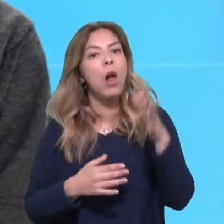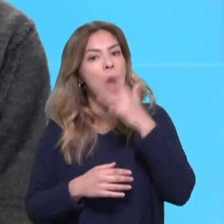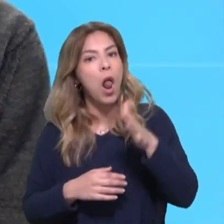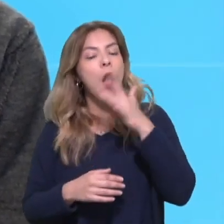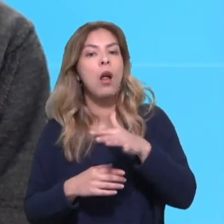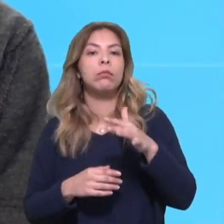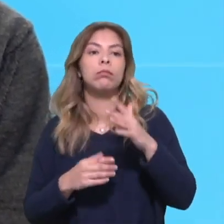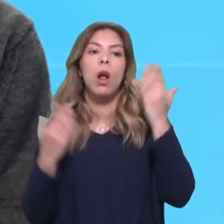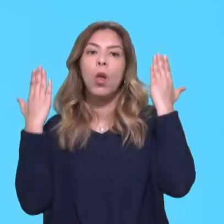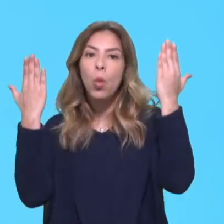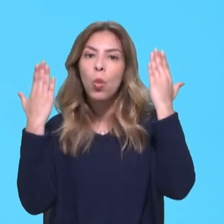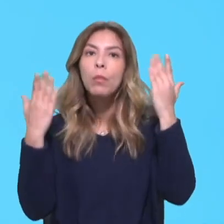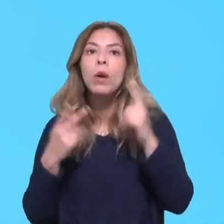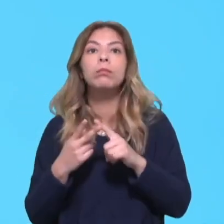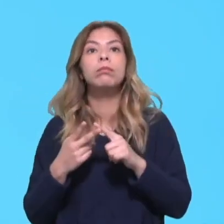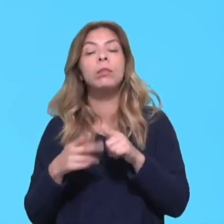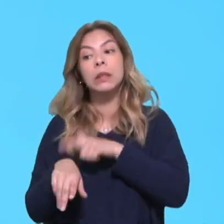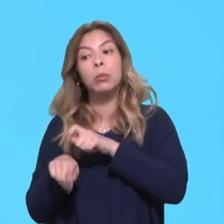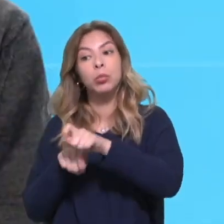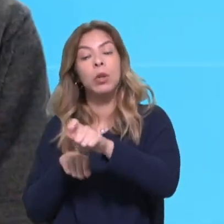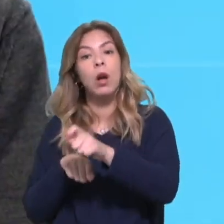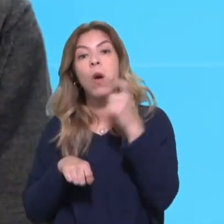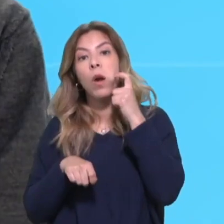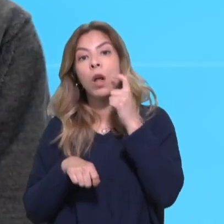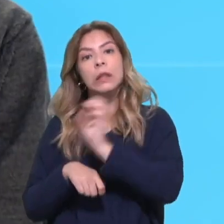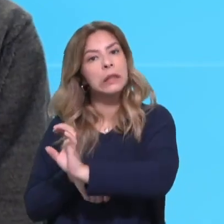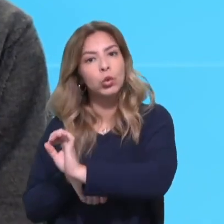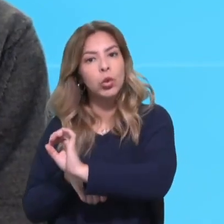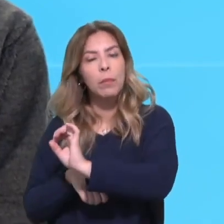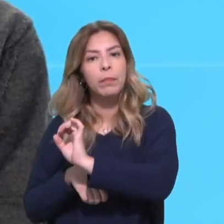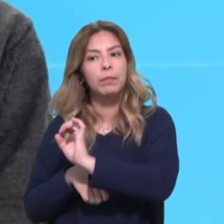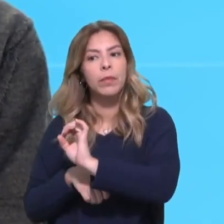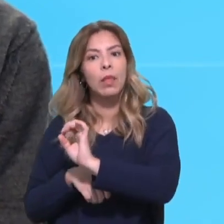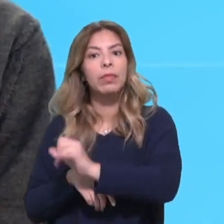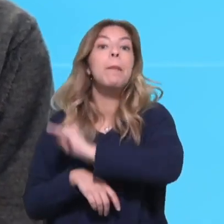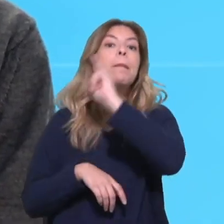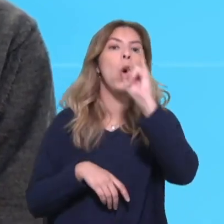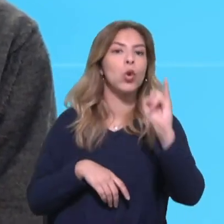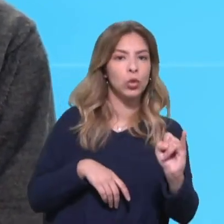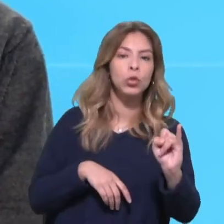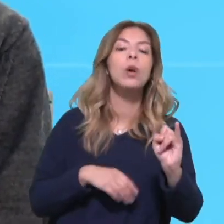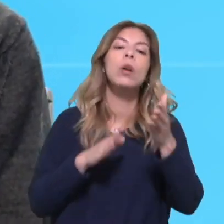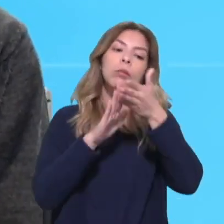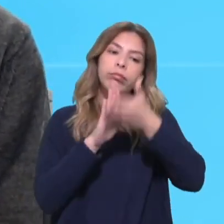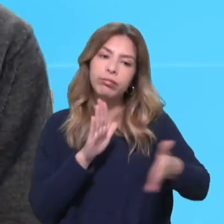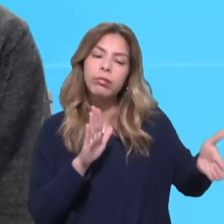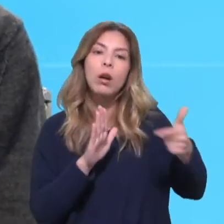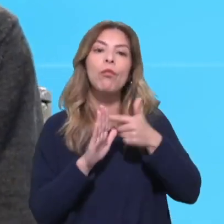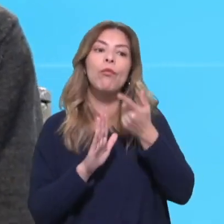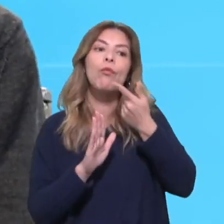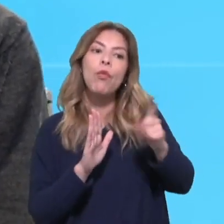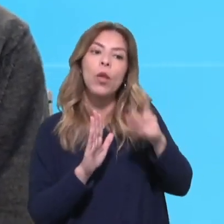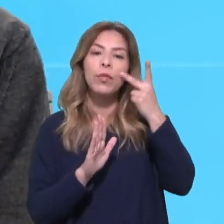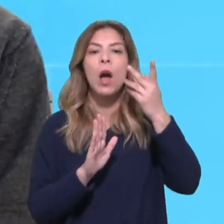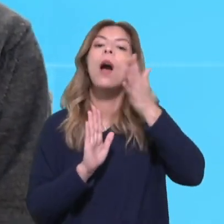Aleluia, que não se canta durante a Quaresma, precisamente para ter um impacto especial nesta noite e a partir desta noite ao longo de todo o